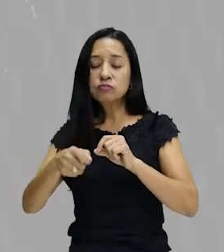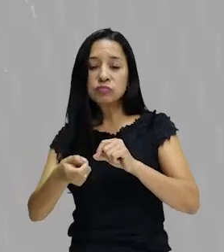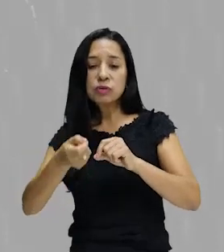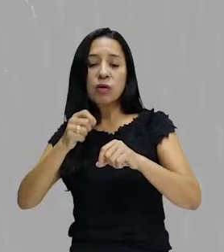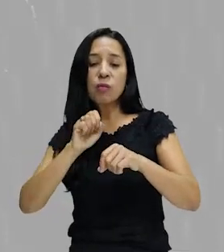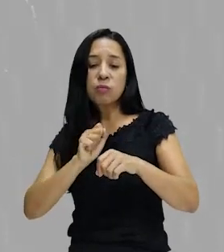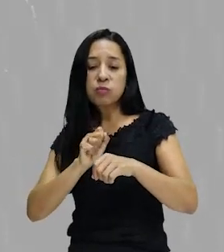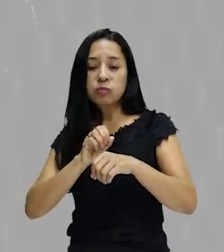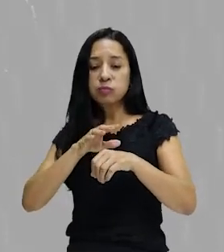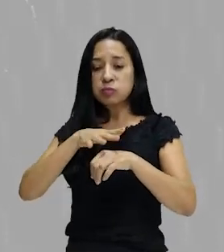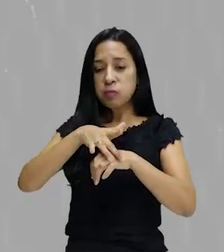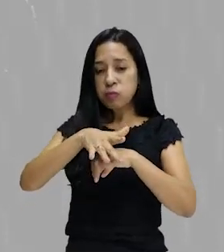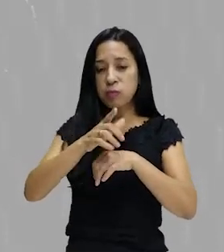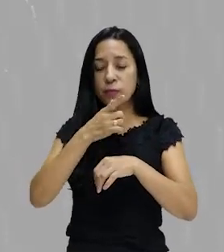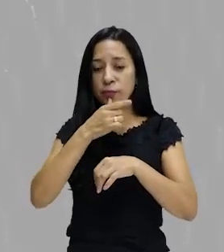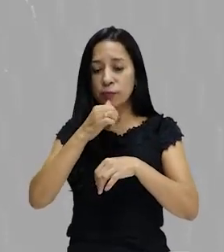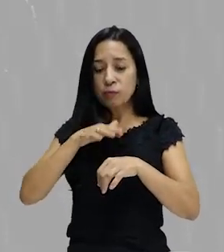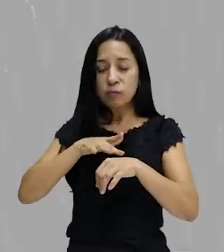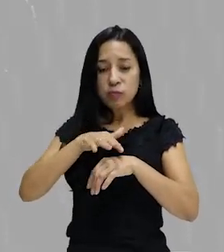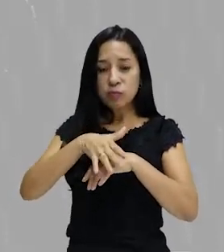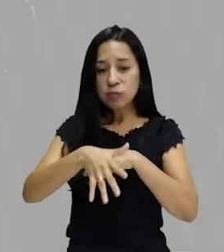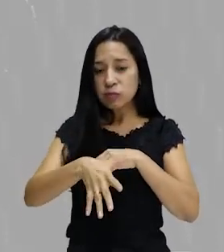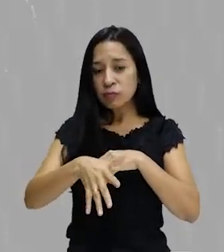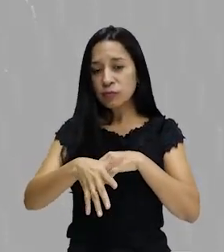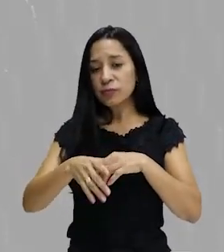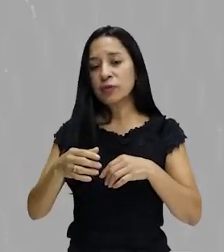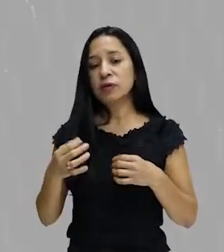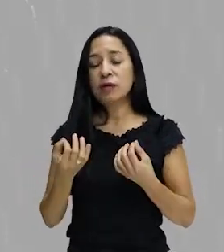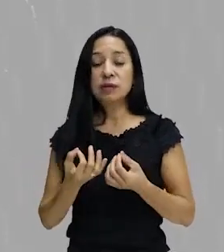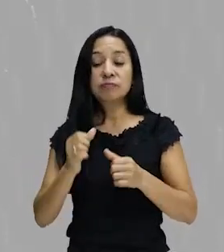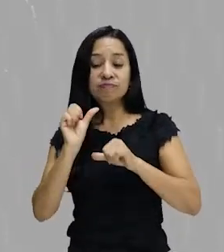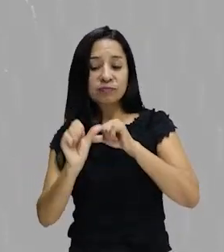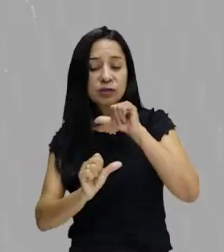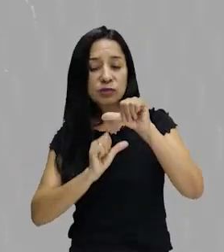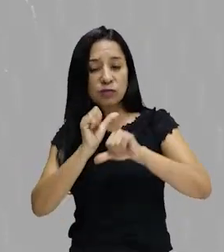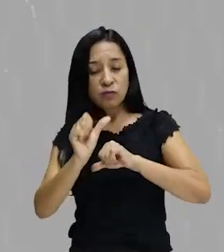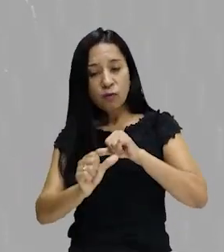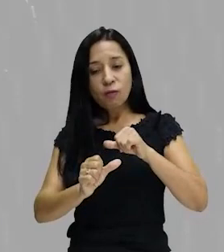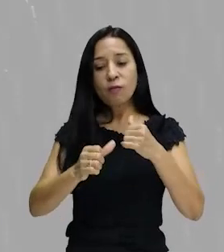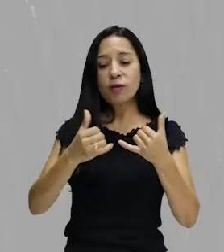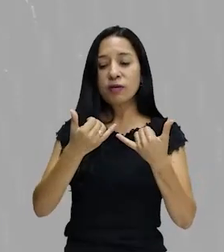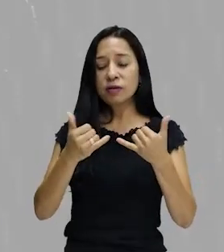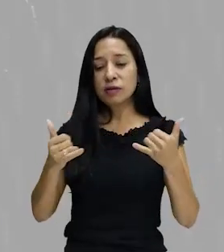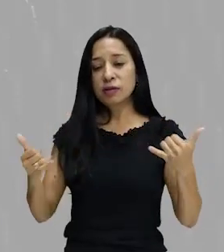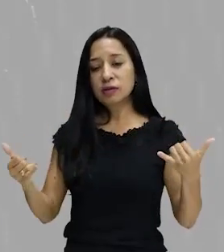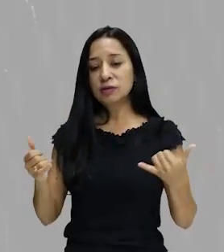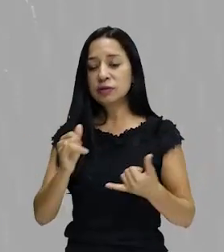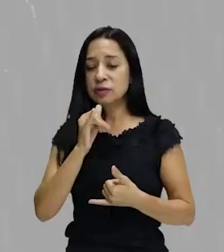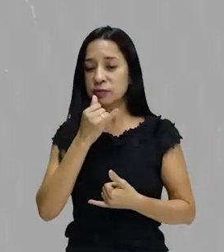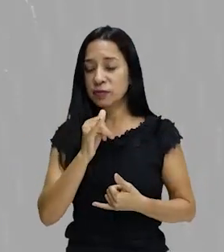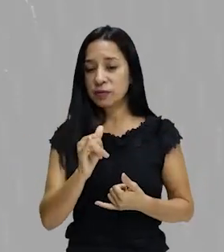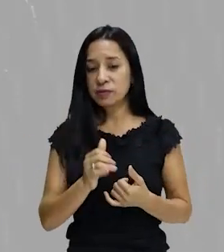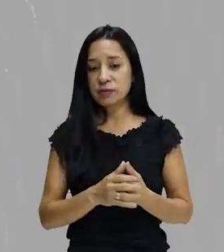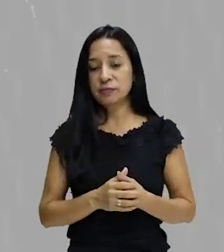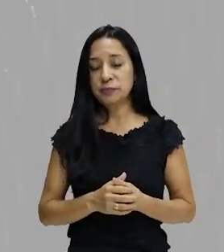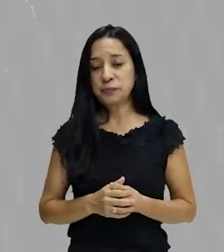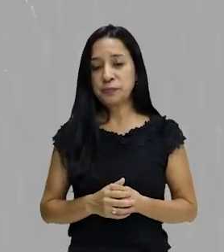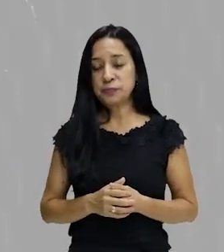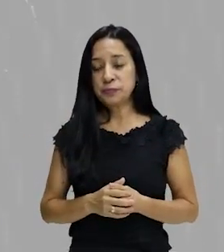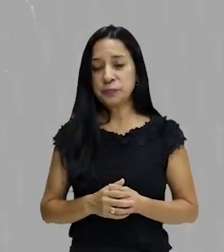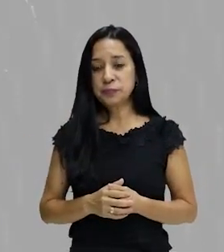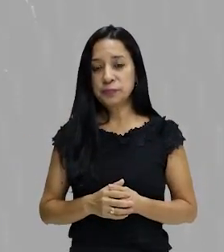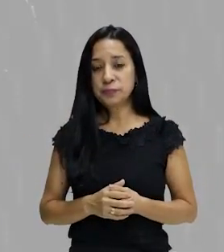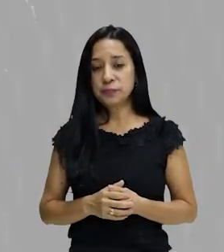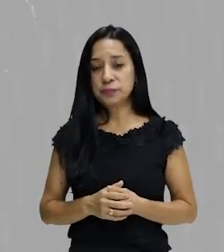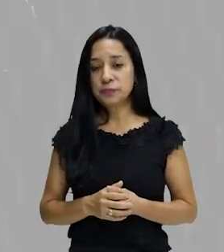Ok? Bom, então primeira questão muito fácil, né? A questão do Enem, tem que ficar ligado só aos tipos de transformações que